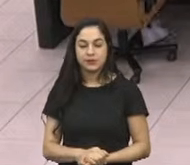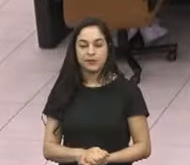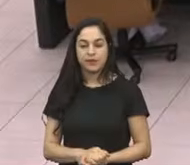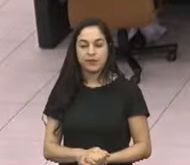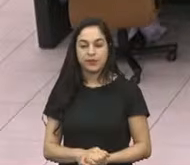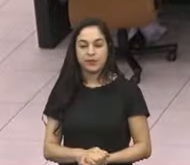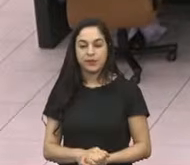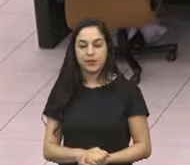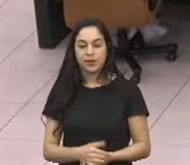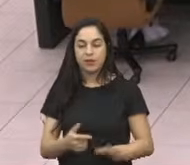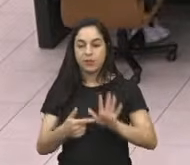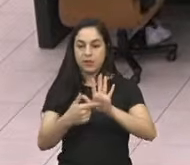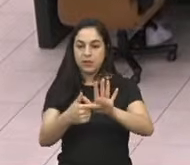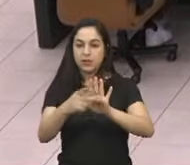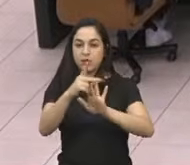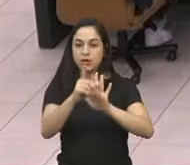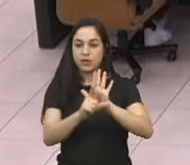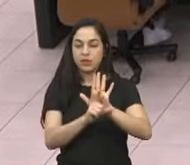Apresentação do projeto.